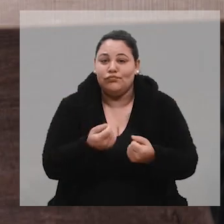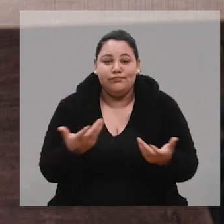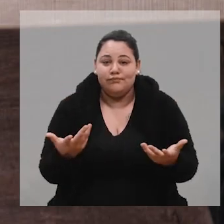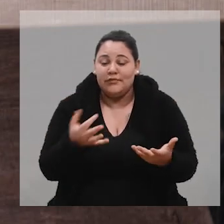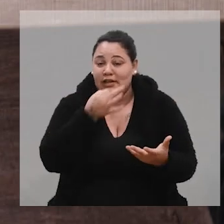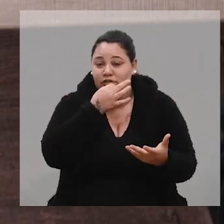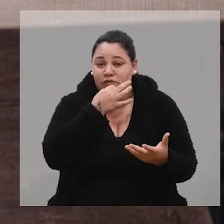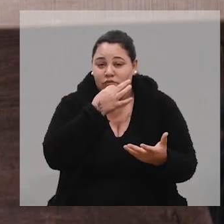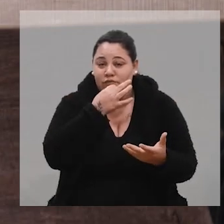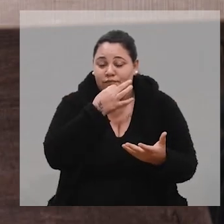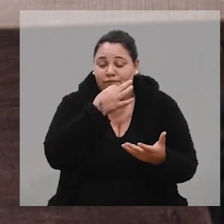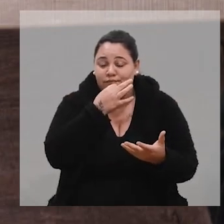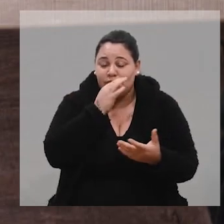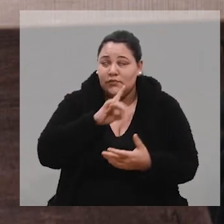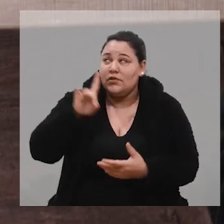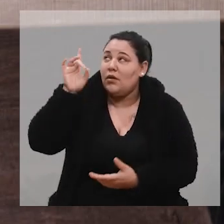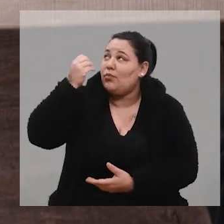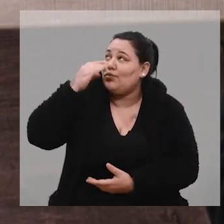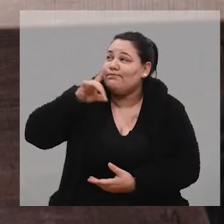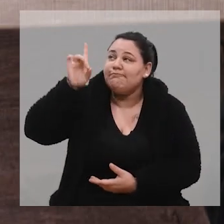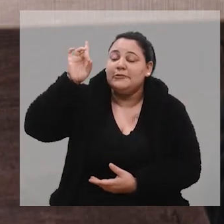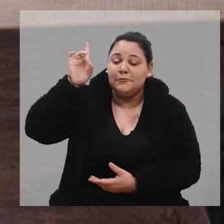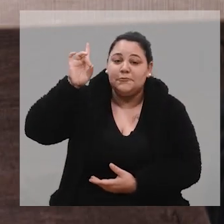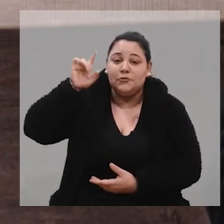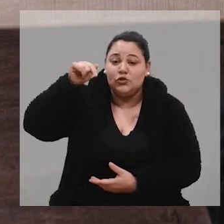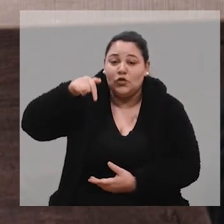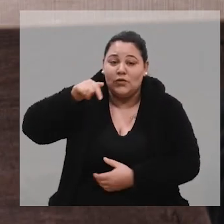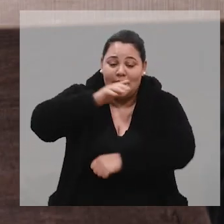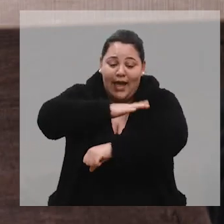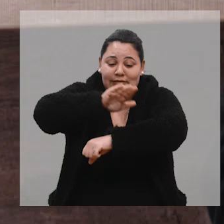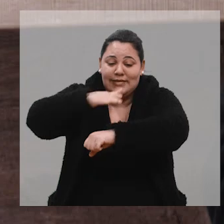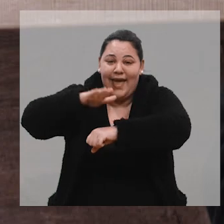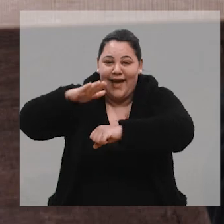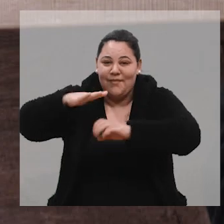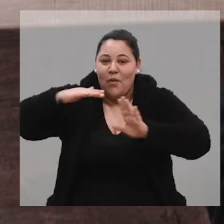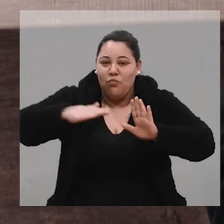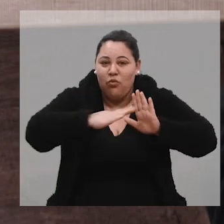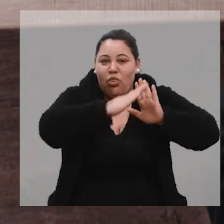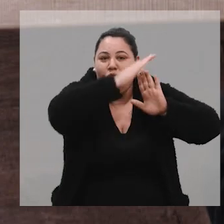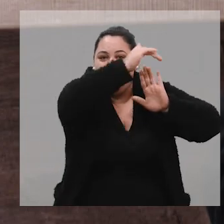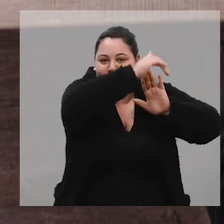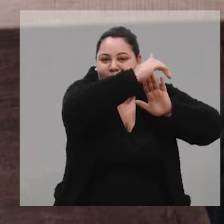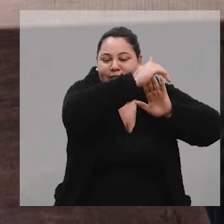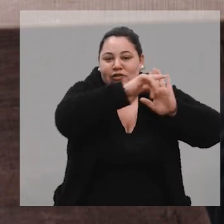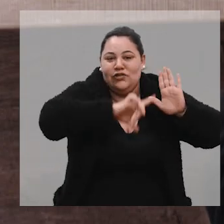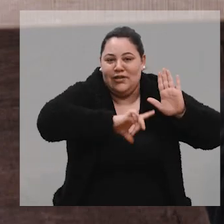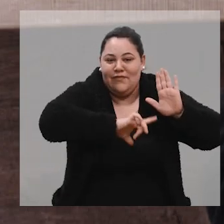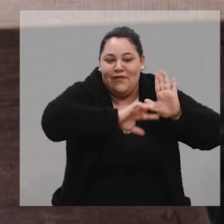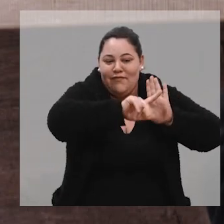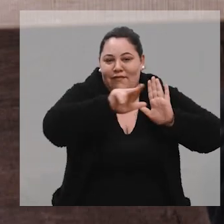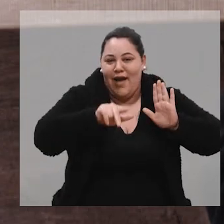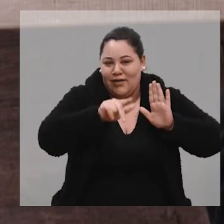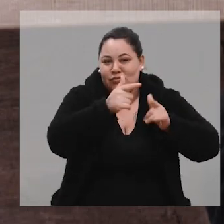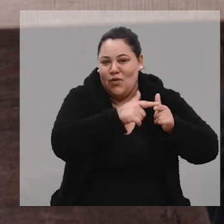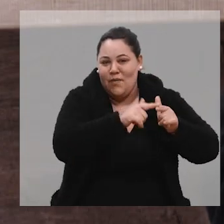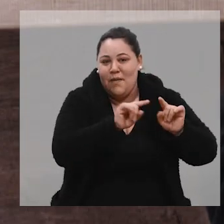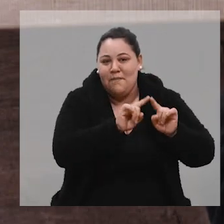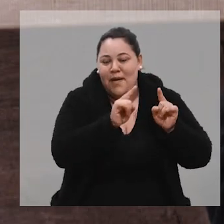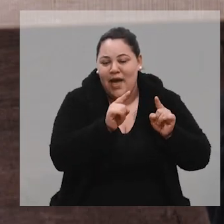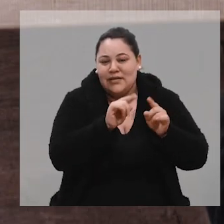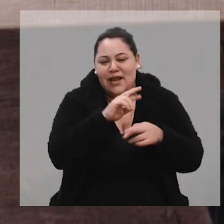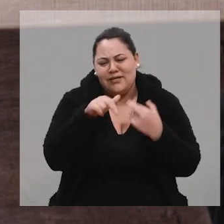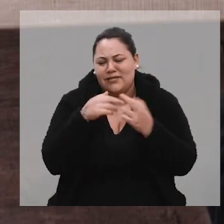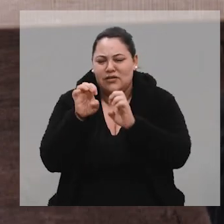graças a Deus por estarmos aqui na Serra, tivemos diversas situações, mas a nível